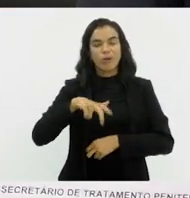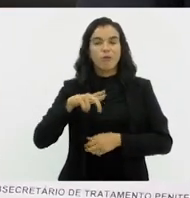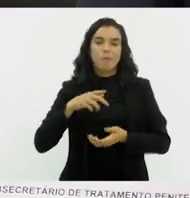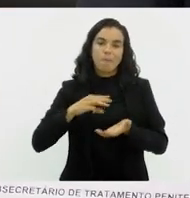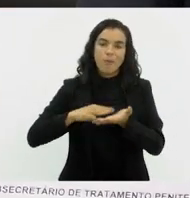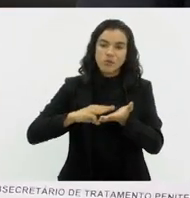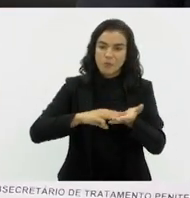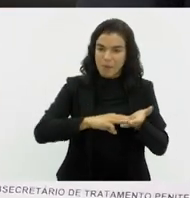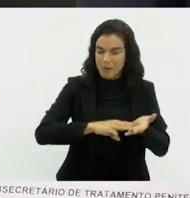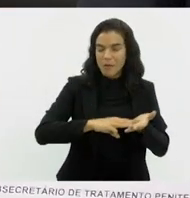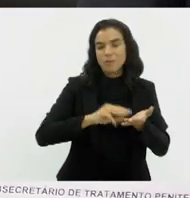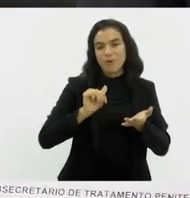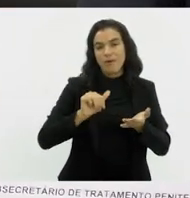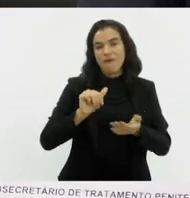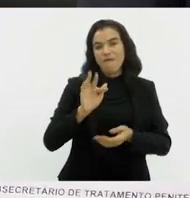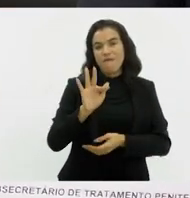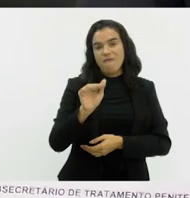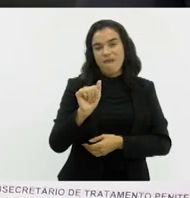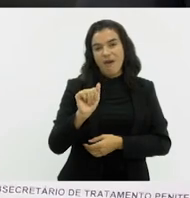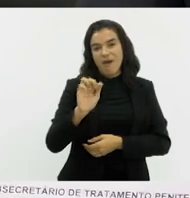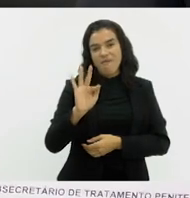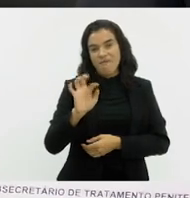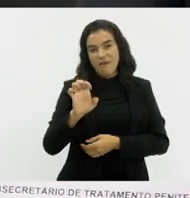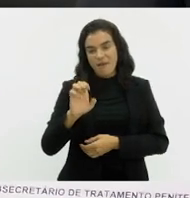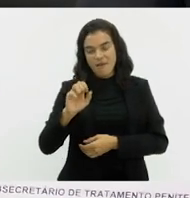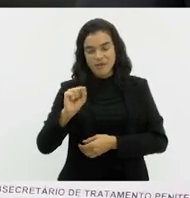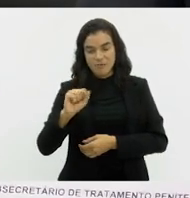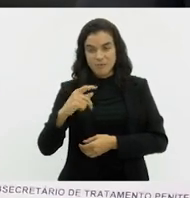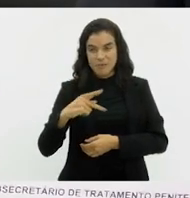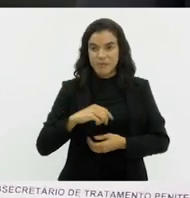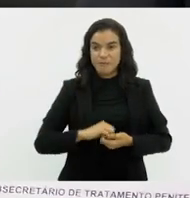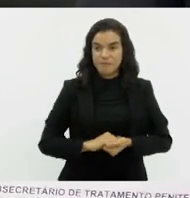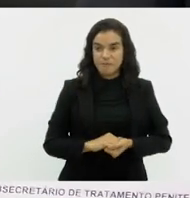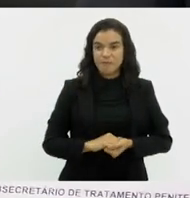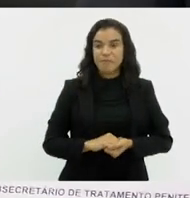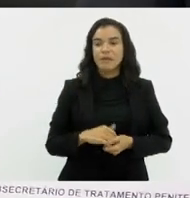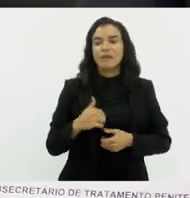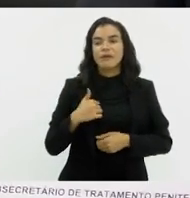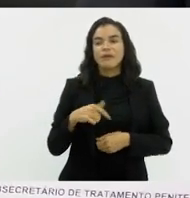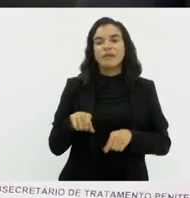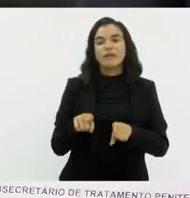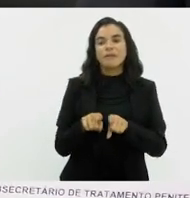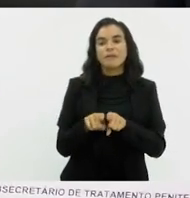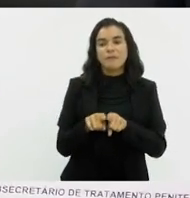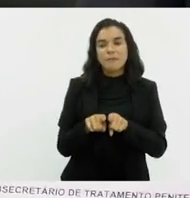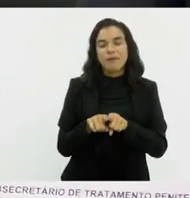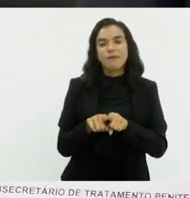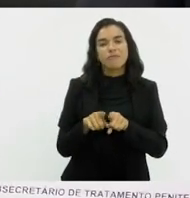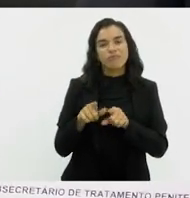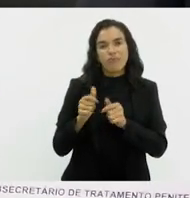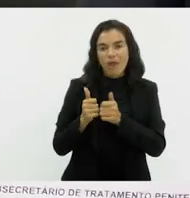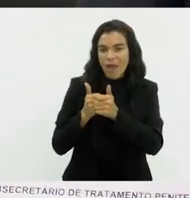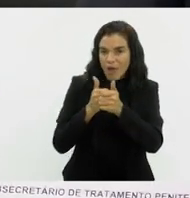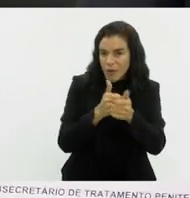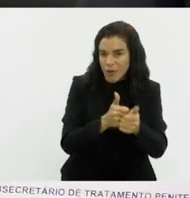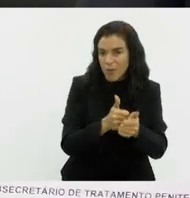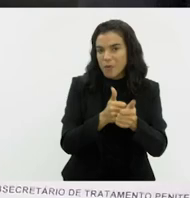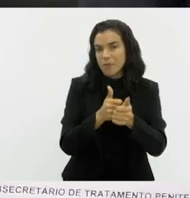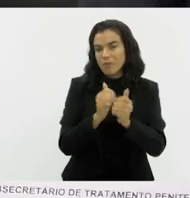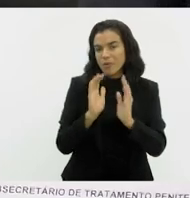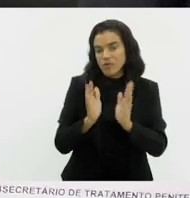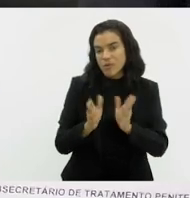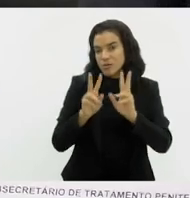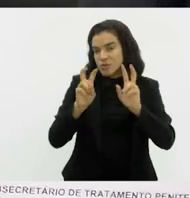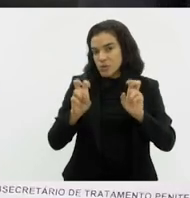E o presidente até mandou para que a gente tivesse esse acompanhamento, e a companheira já da questão